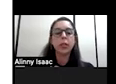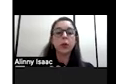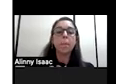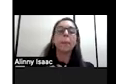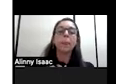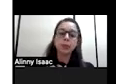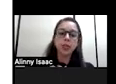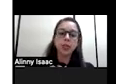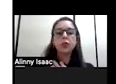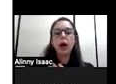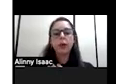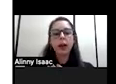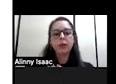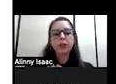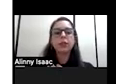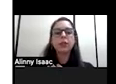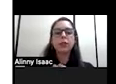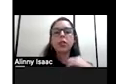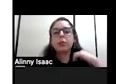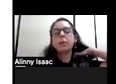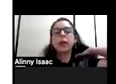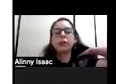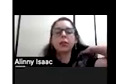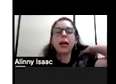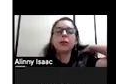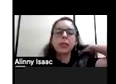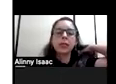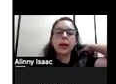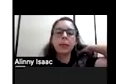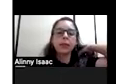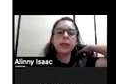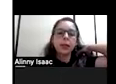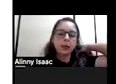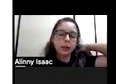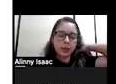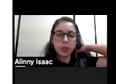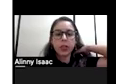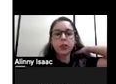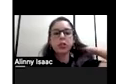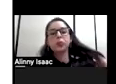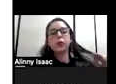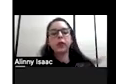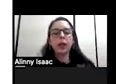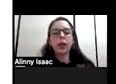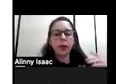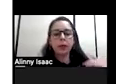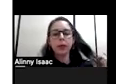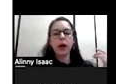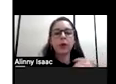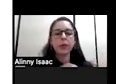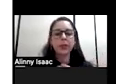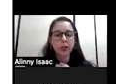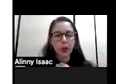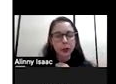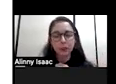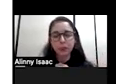nesse modelo, do sexto ao oitavo dia, sendo o SRIB também injetado, né, diariamente, durante esses 3 dias, por via